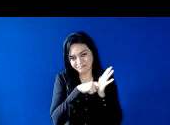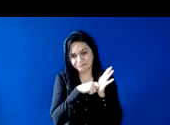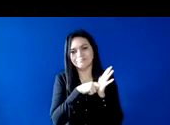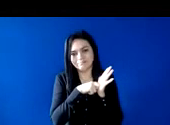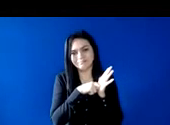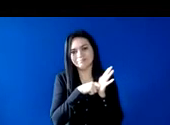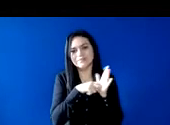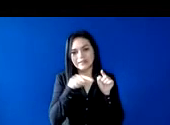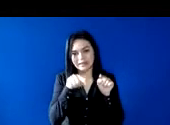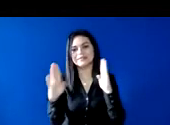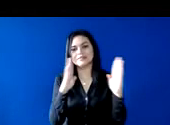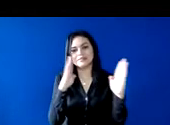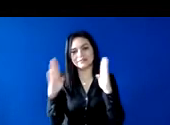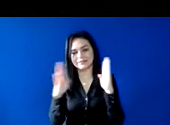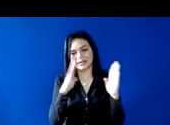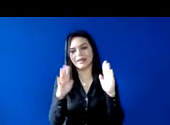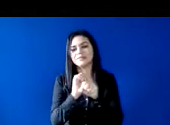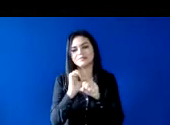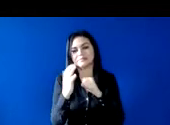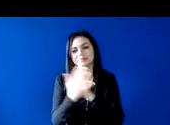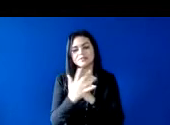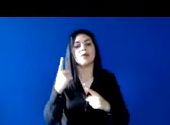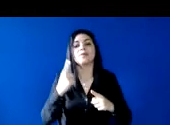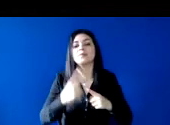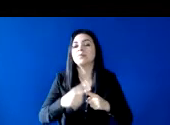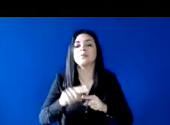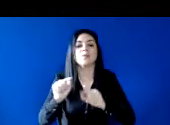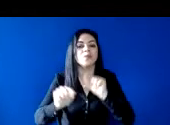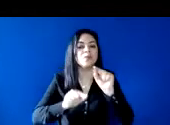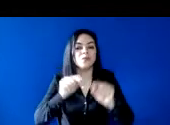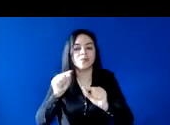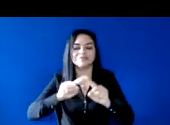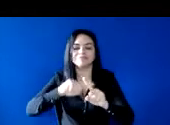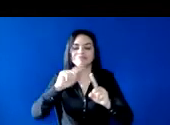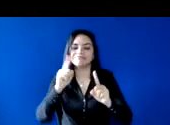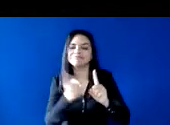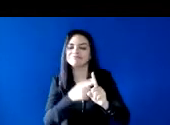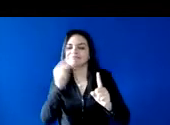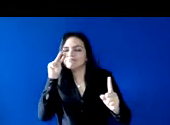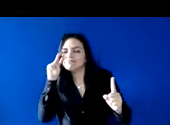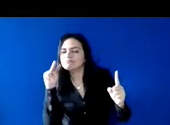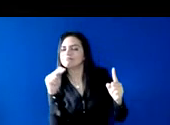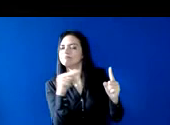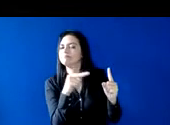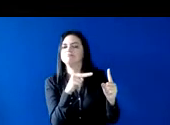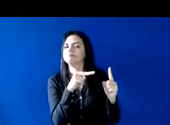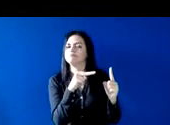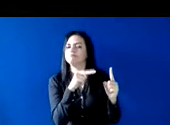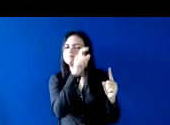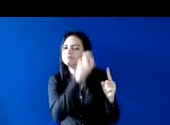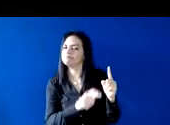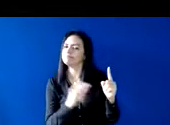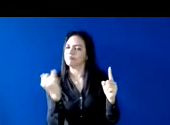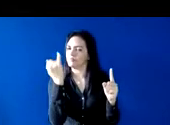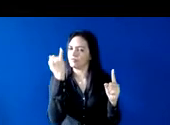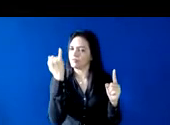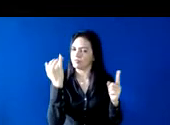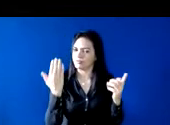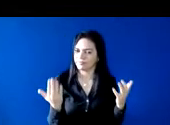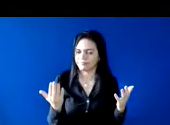nessa pandemia por não terem sido vistas como importantes, né?